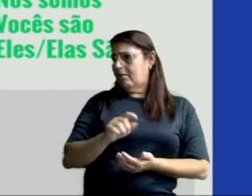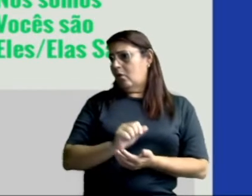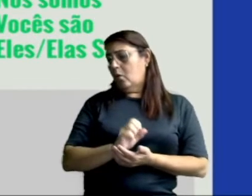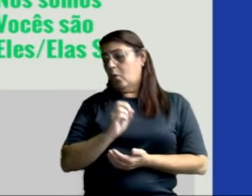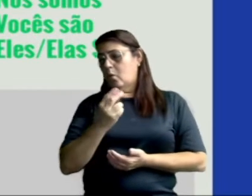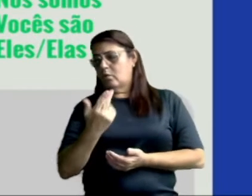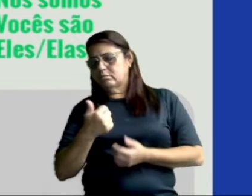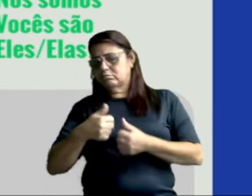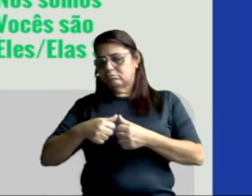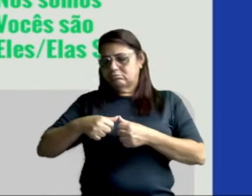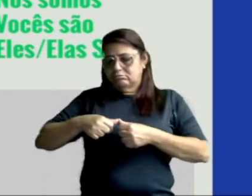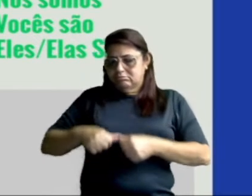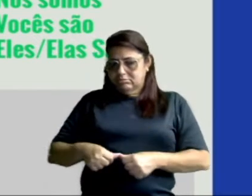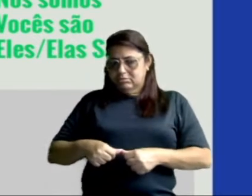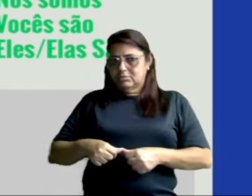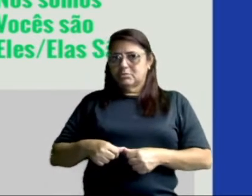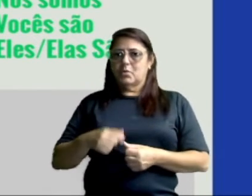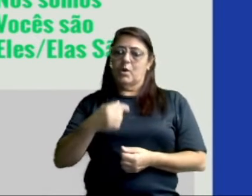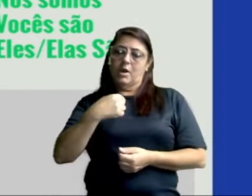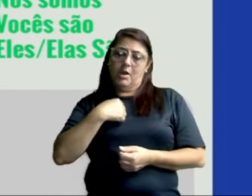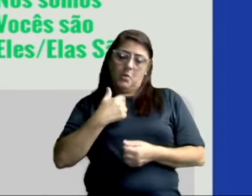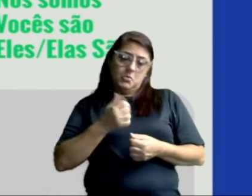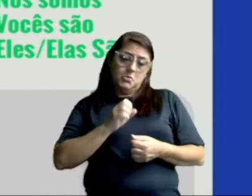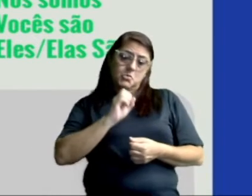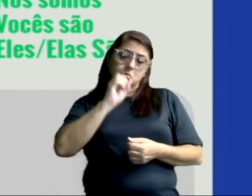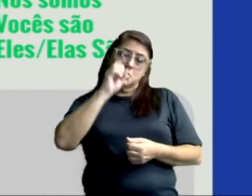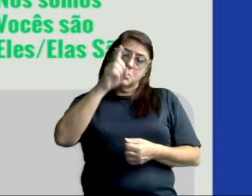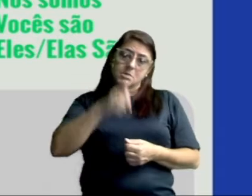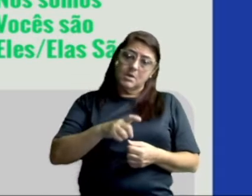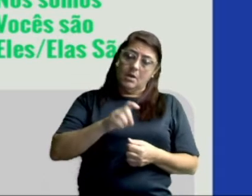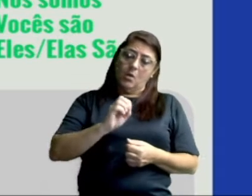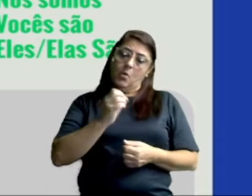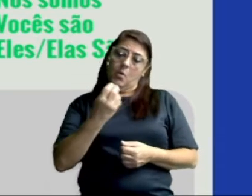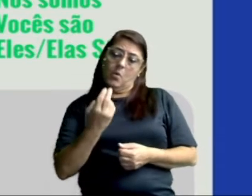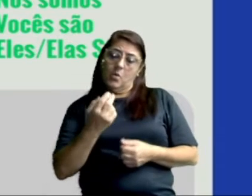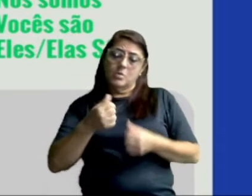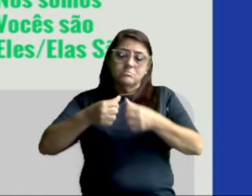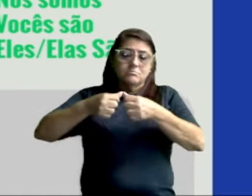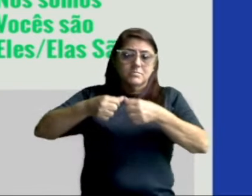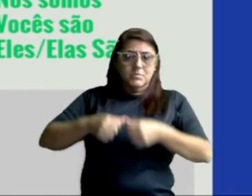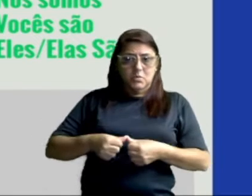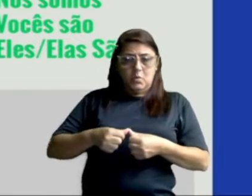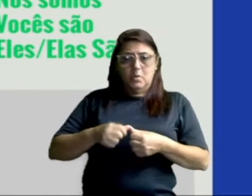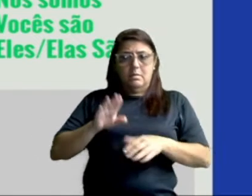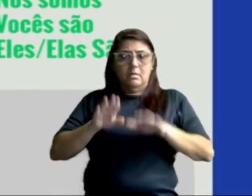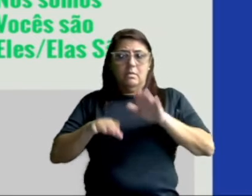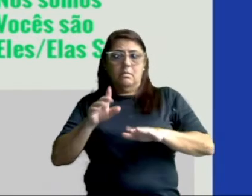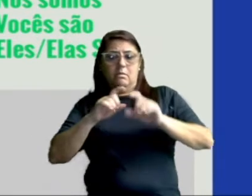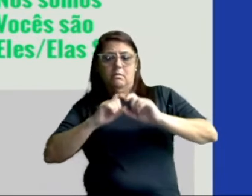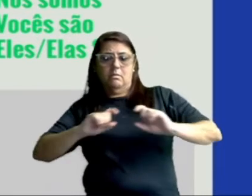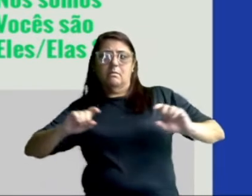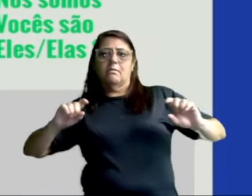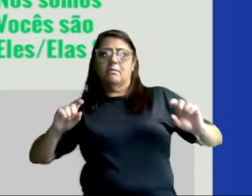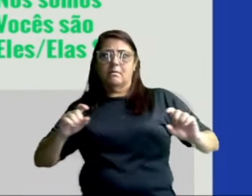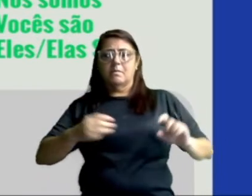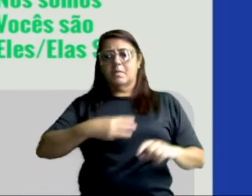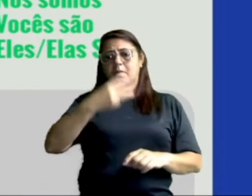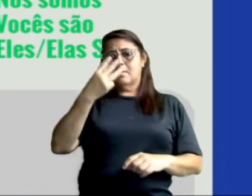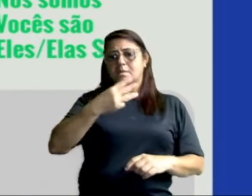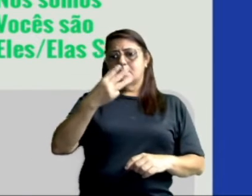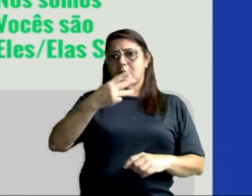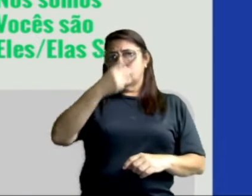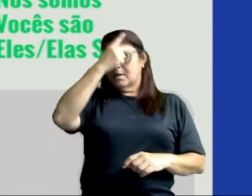ser eu sou ou eu estou. Vai depender do contexto da tua frase. Para a terceira